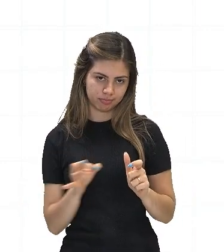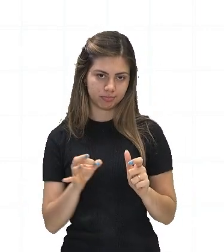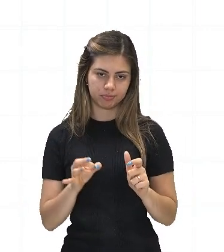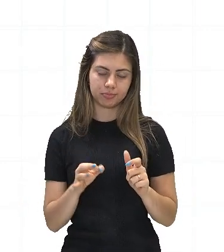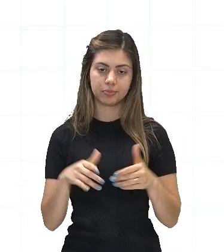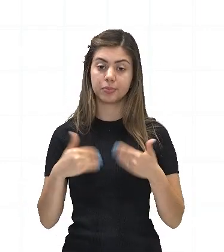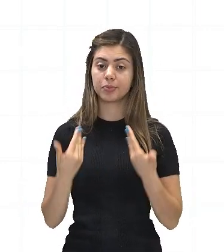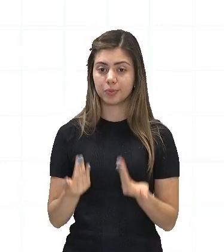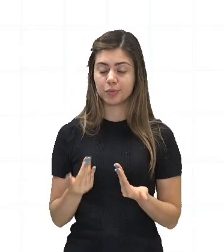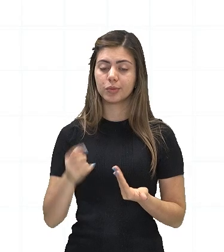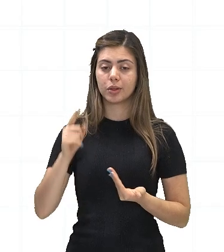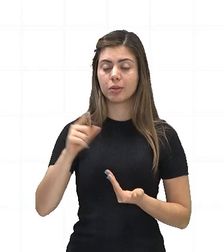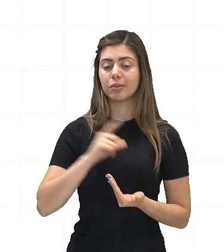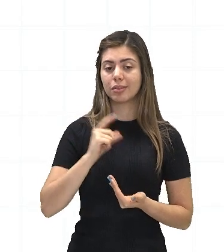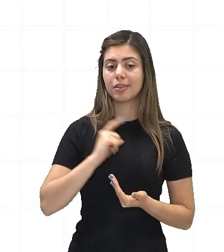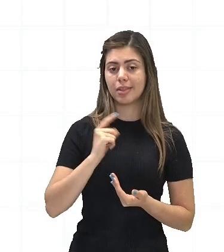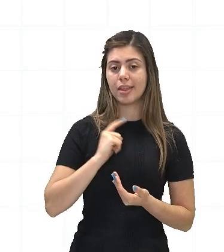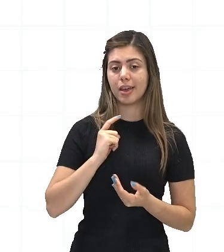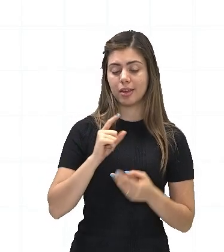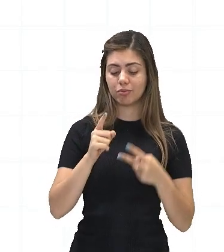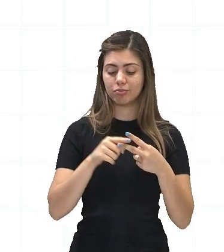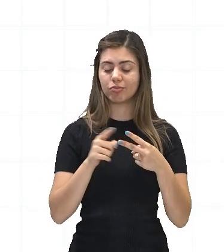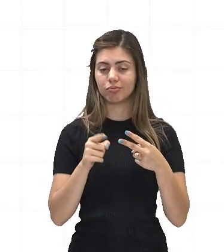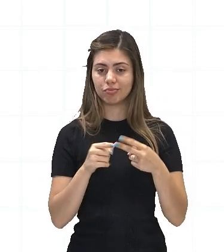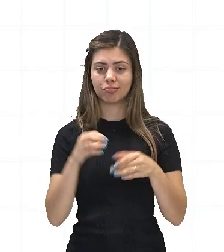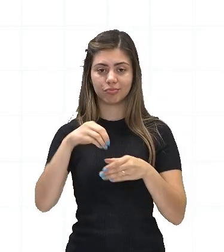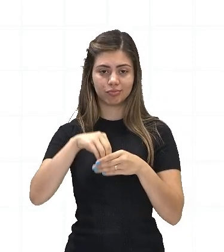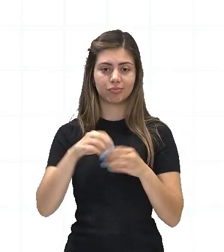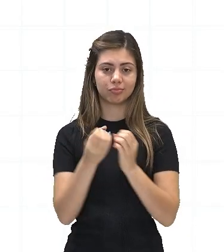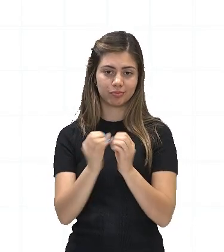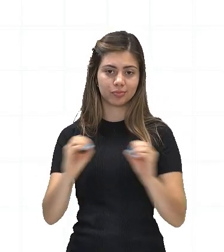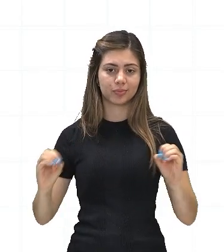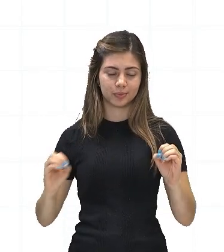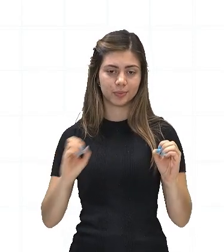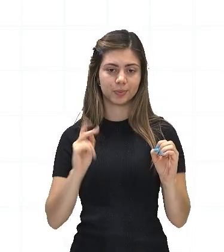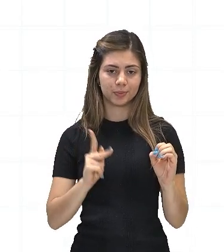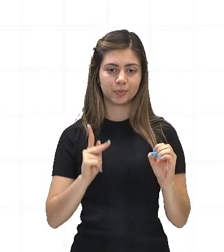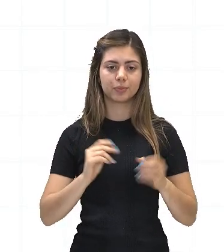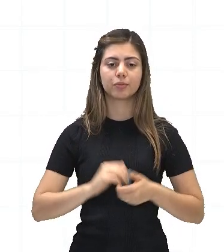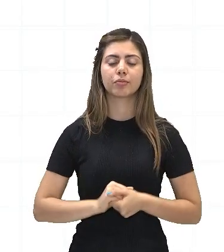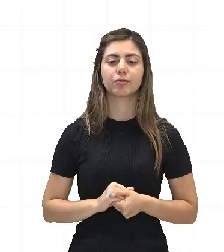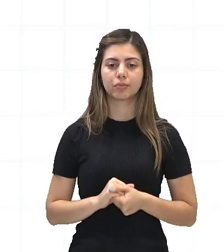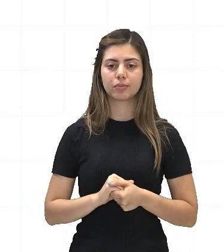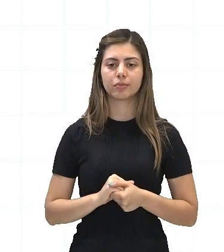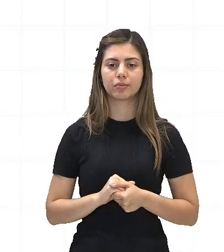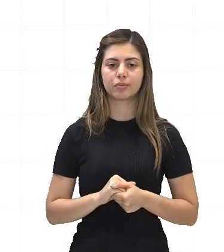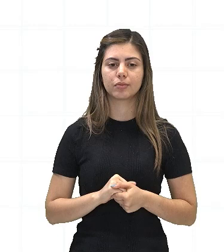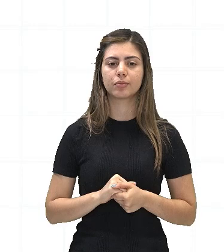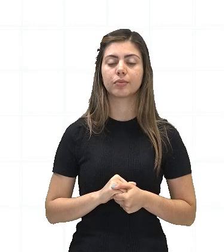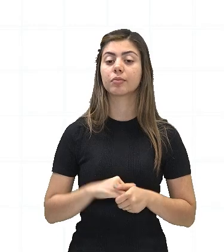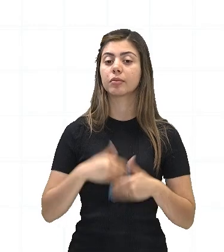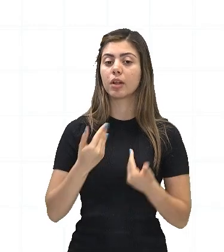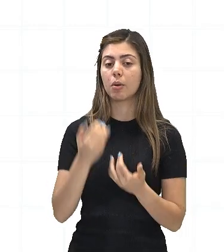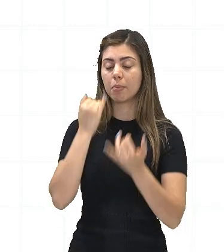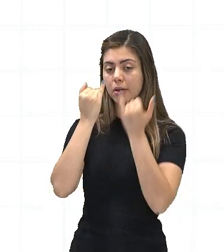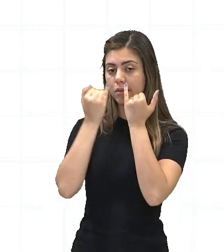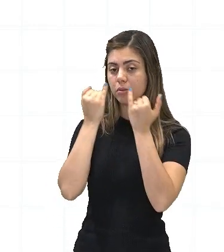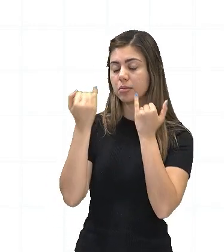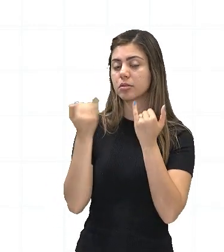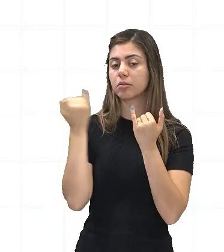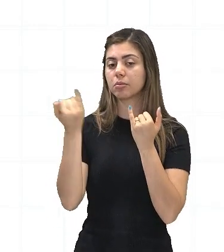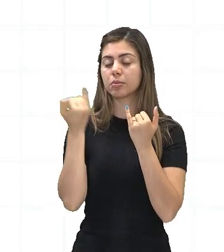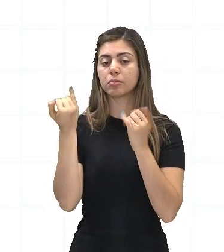isto, a maioria tem sintagma nominal e sintagma verbal, ok? Além disso, uma informação importante é